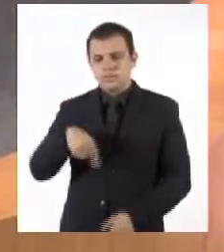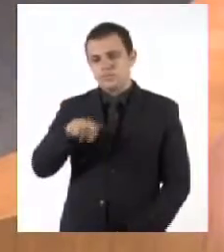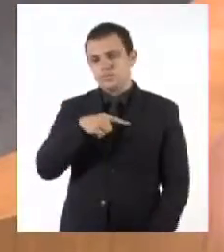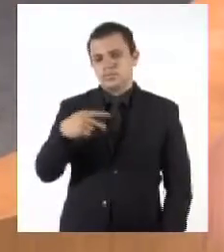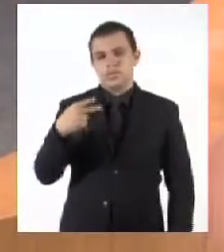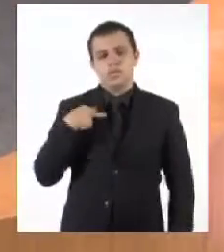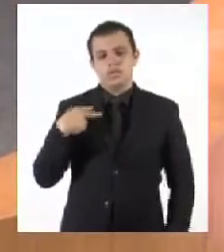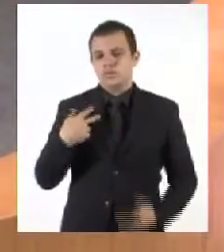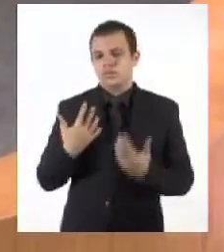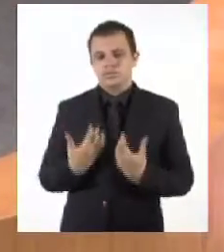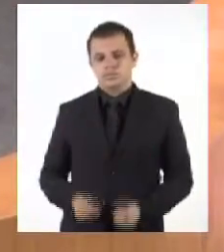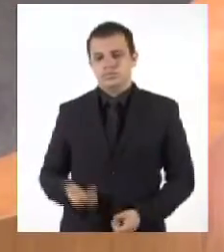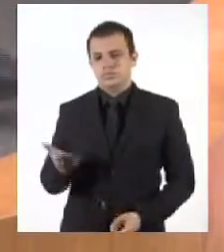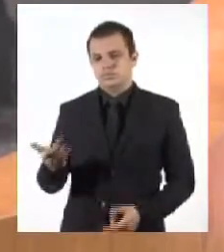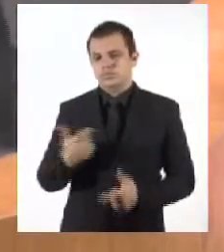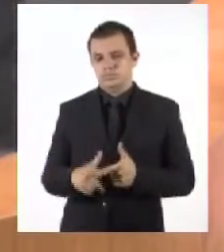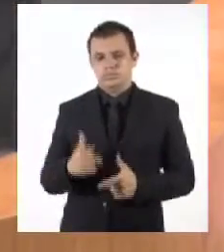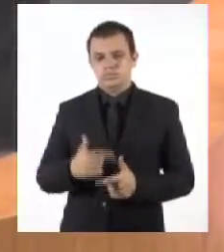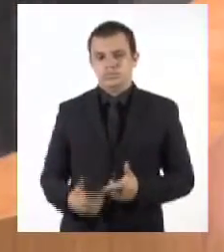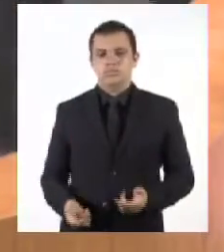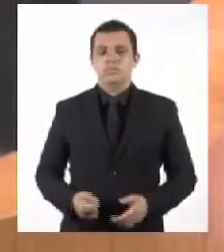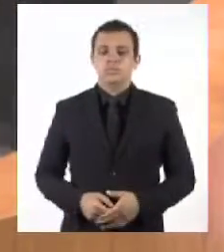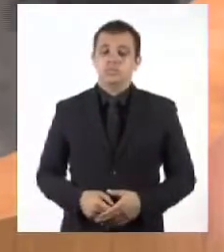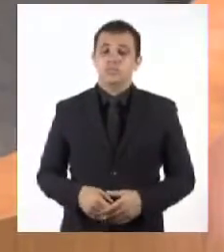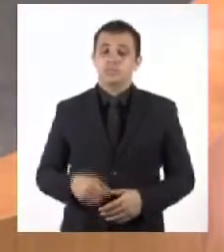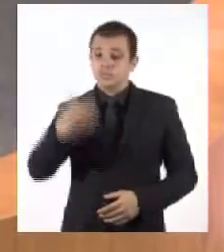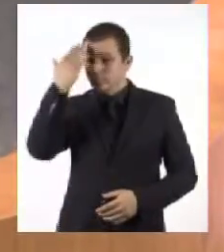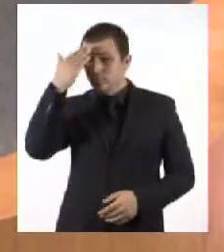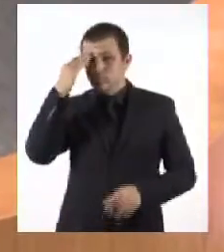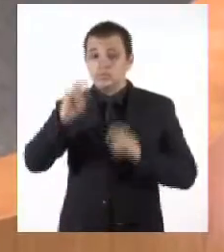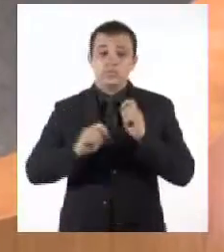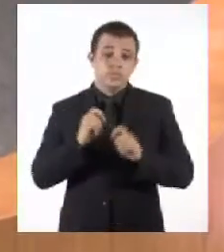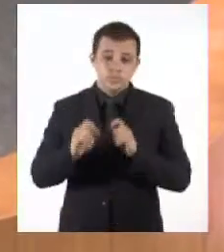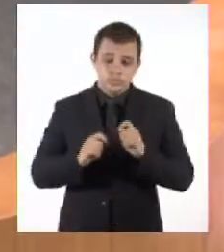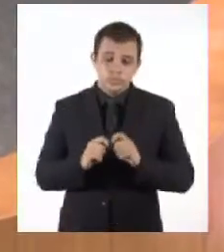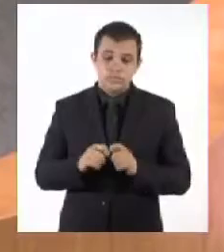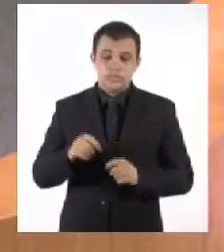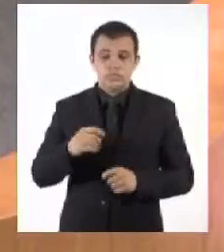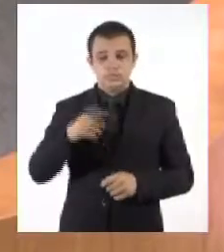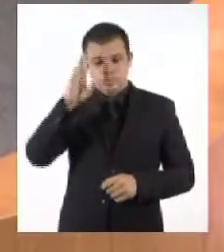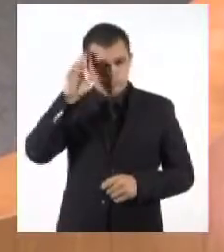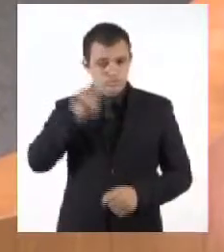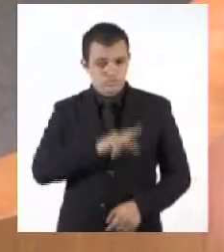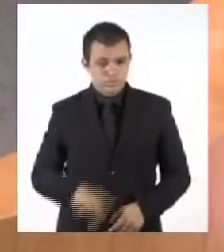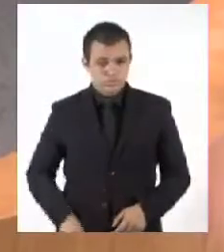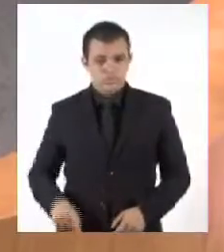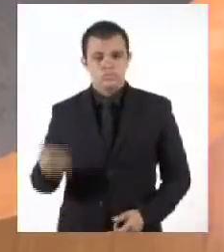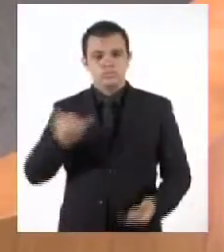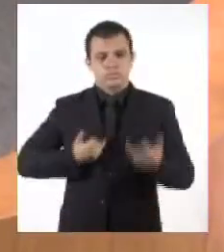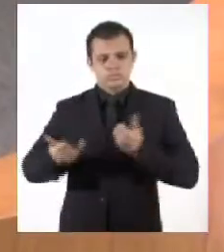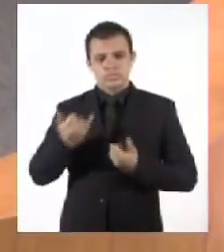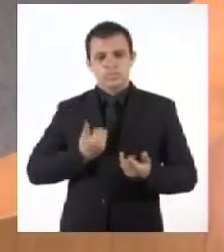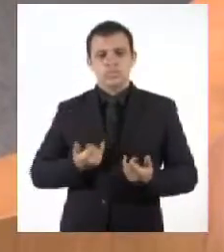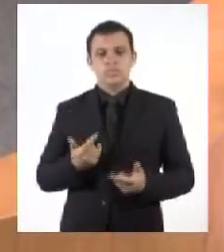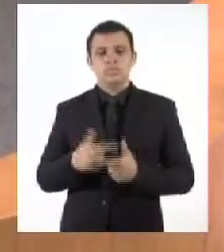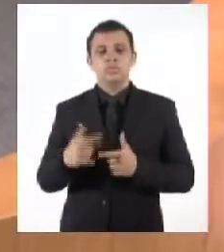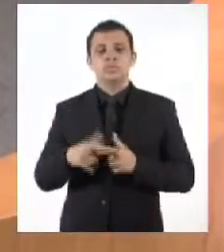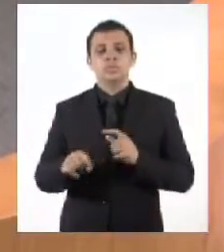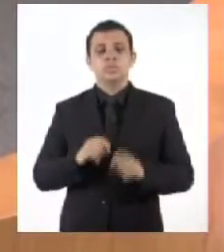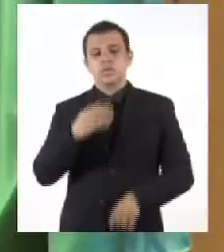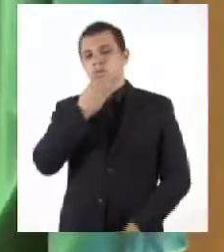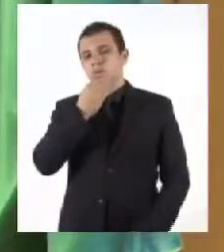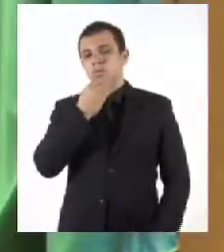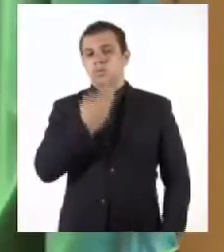mais aceitar esse tipo de coisa. O que dá a entender, senhor presidente, e as denúncias que temos, é que o senhor